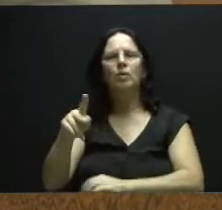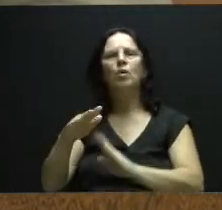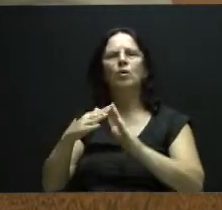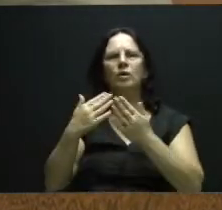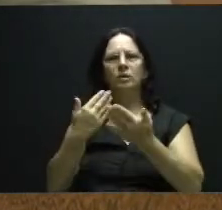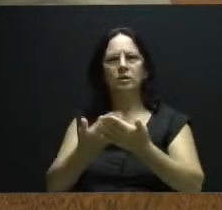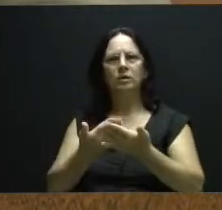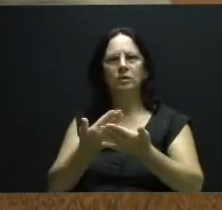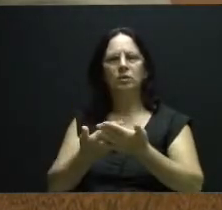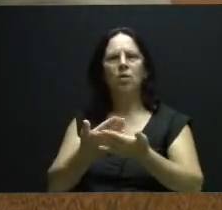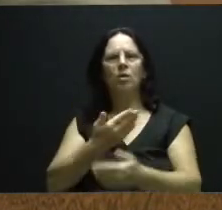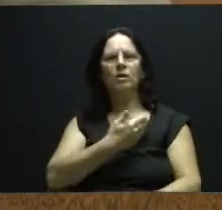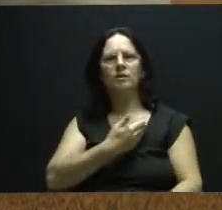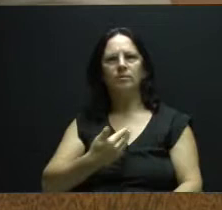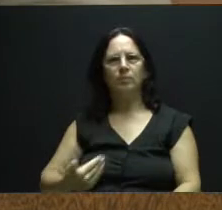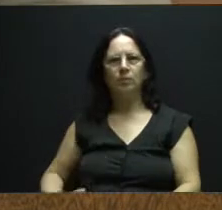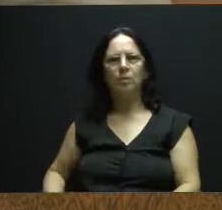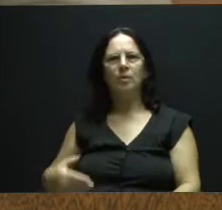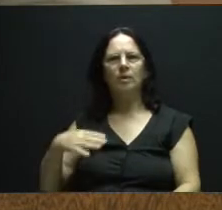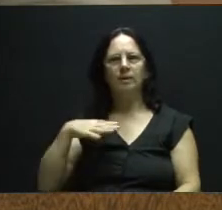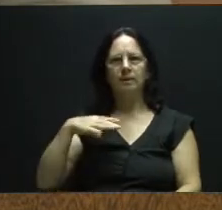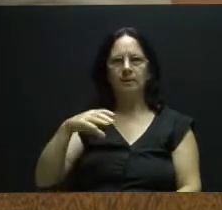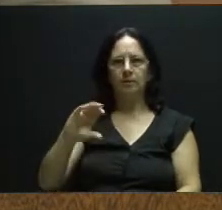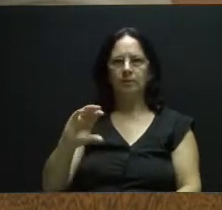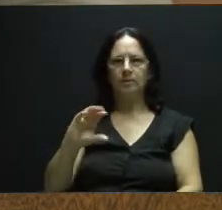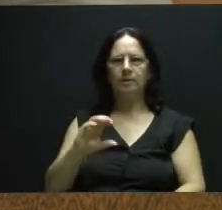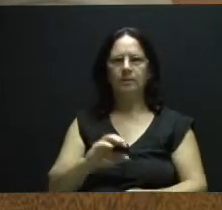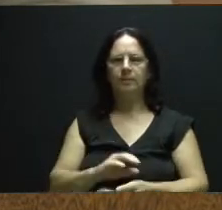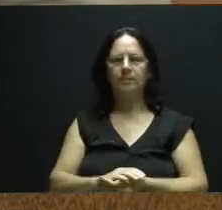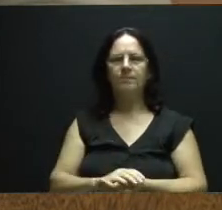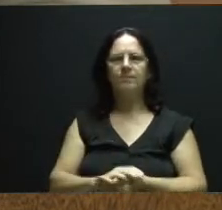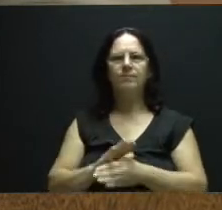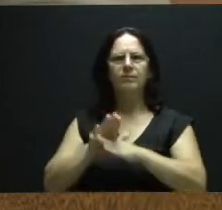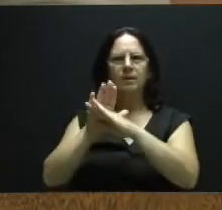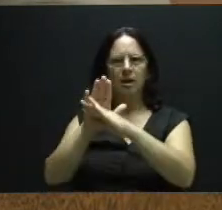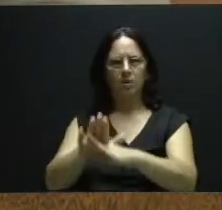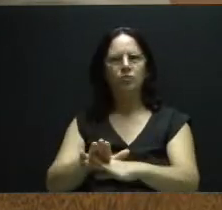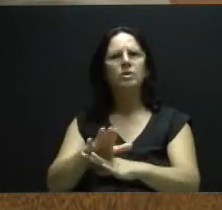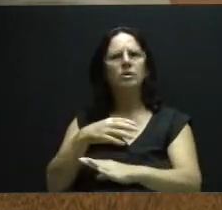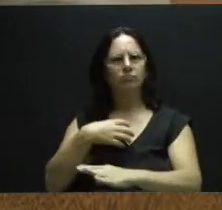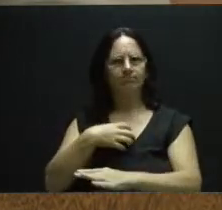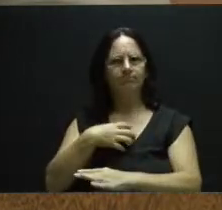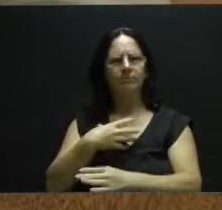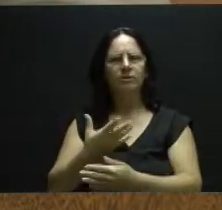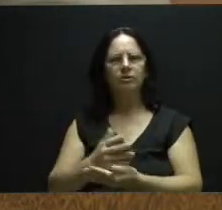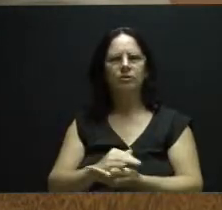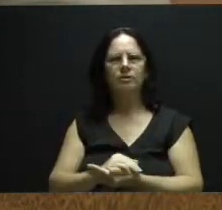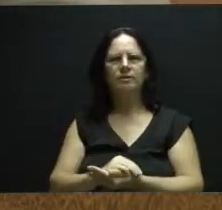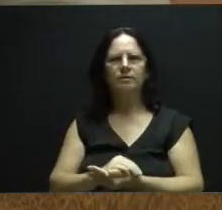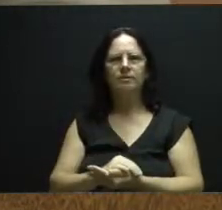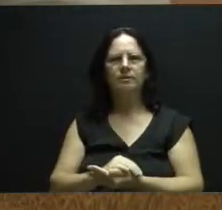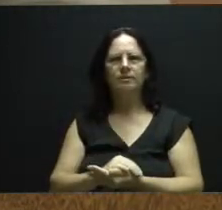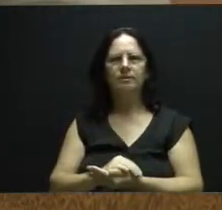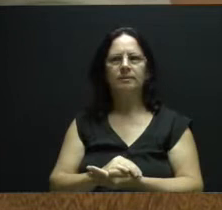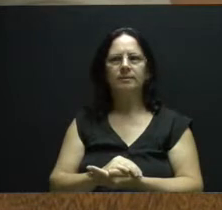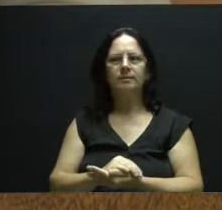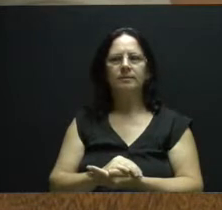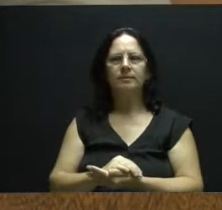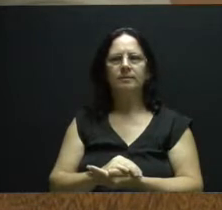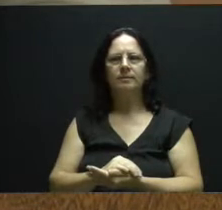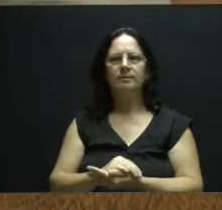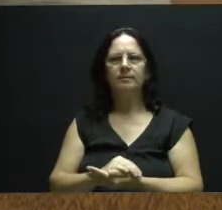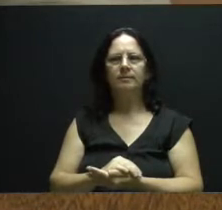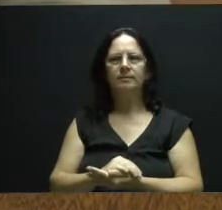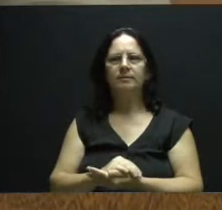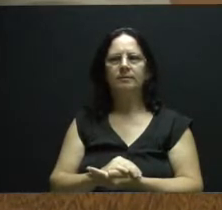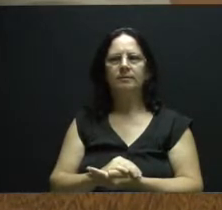da rede pública municipal de nossa cidade contribuindo desta forma desta forma não só para o